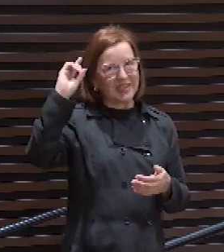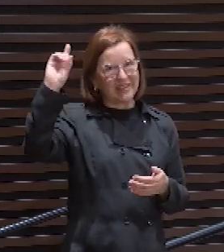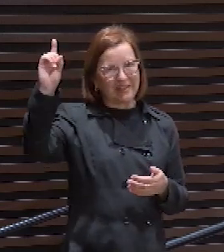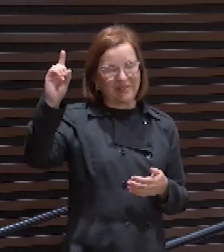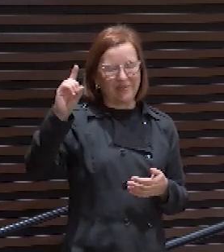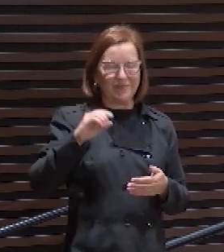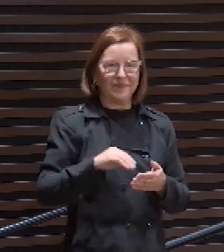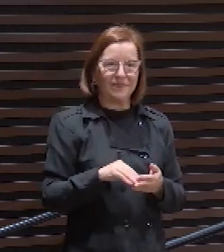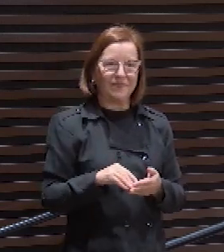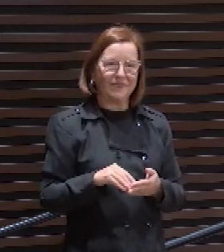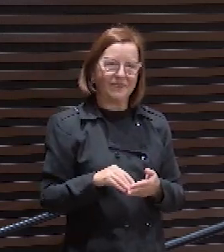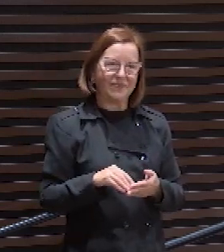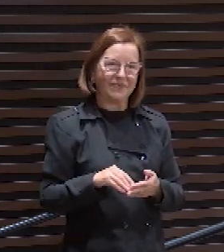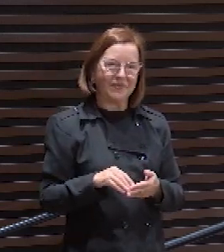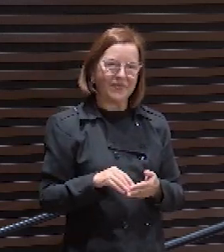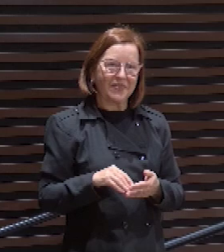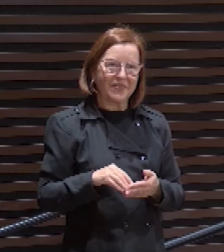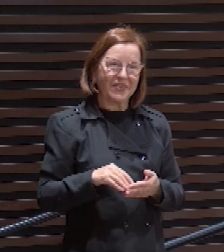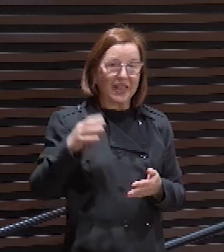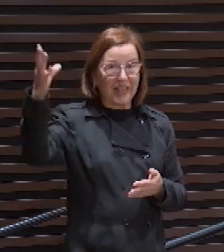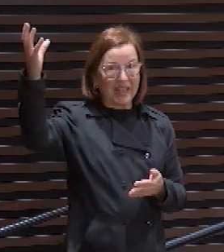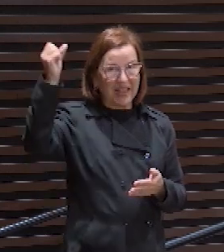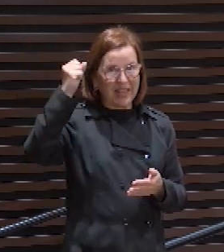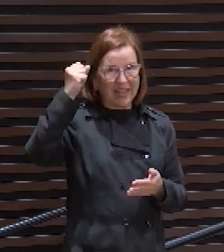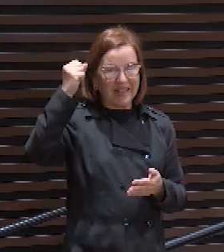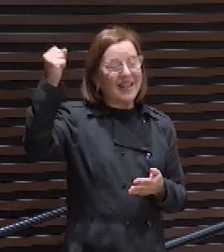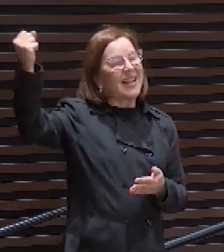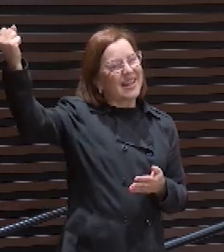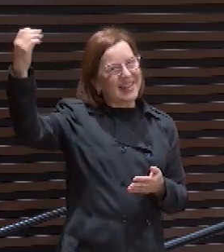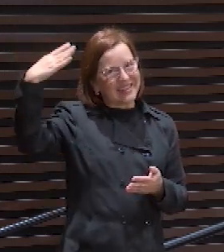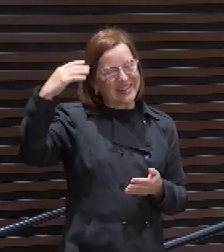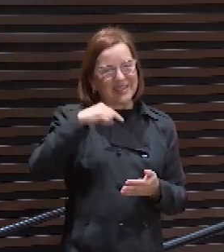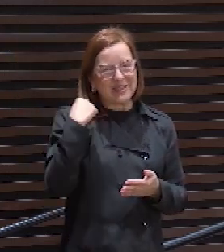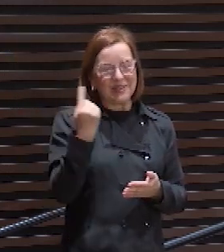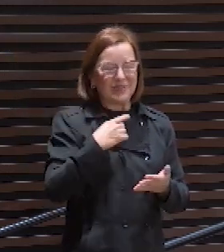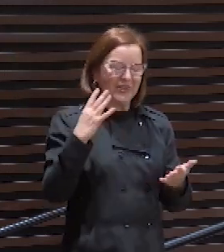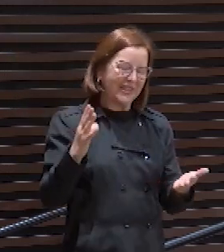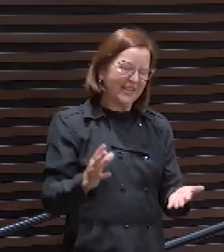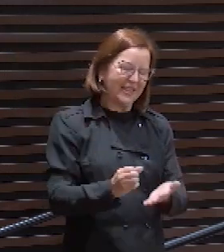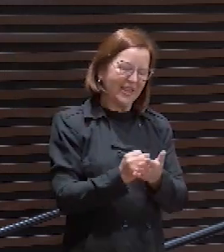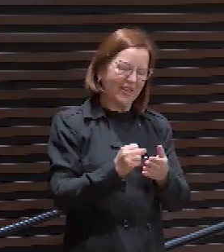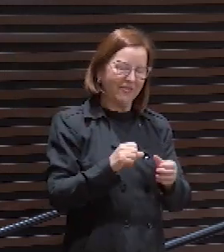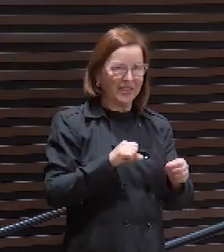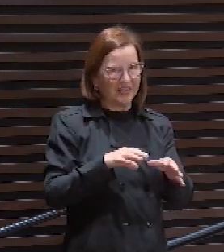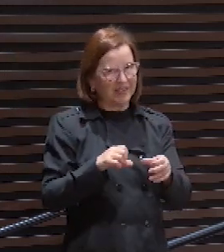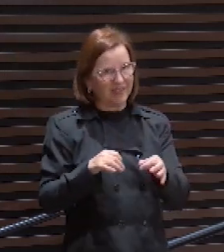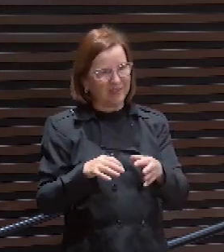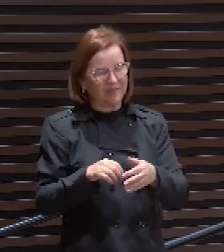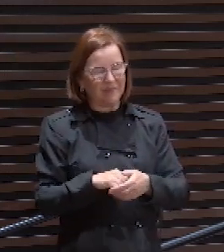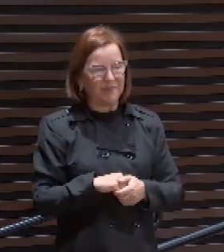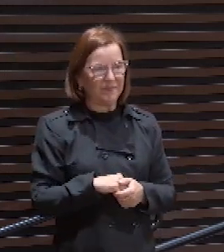a que salva e nos educa a vivermos de forma digna diante do Senhor.